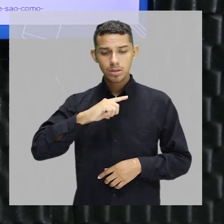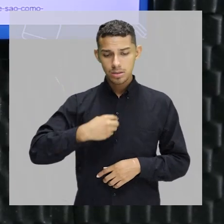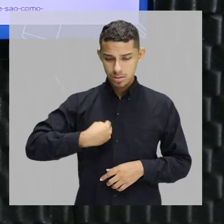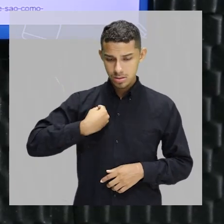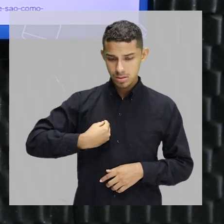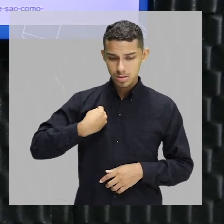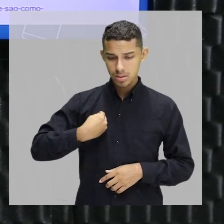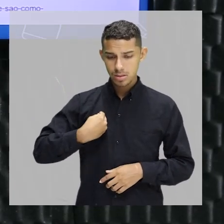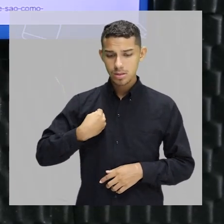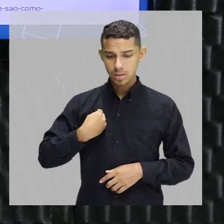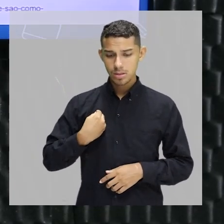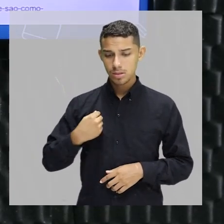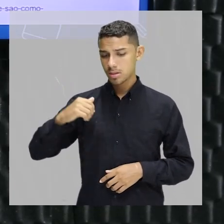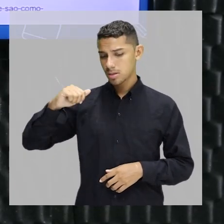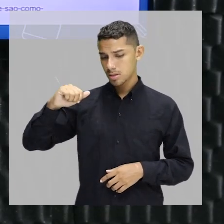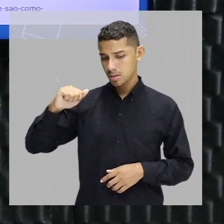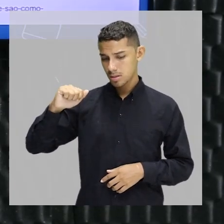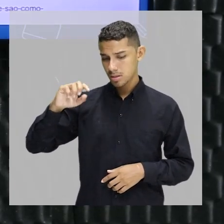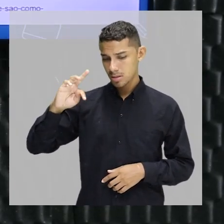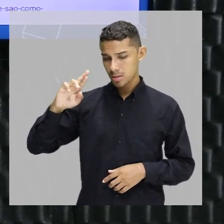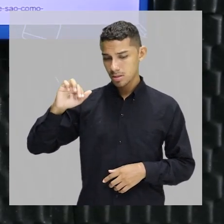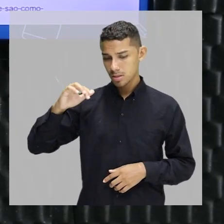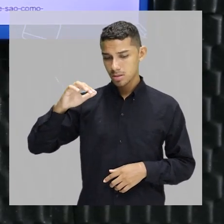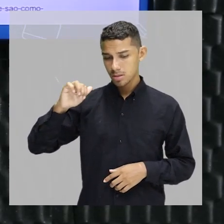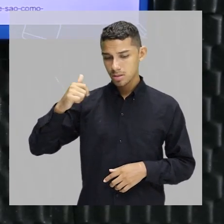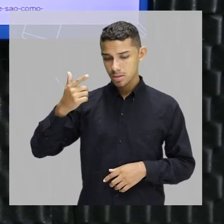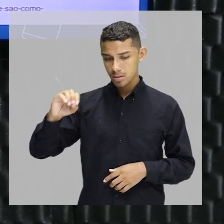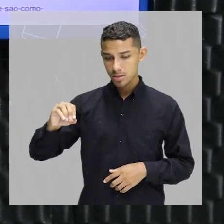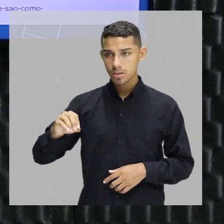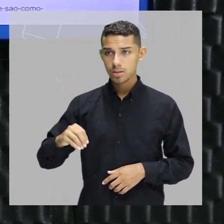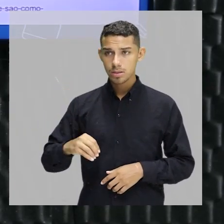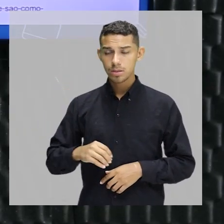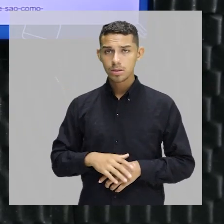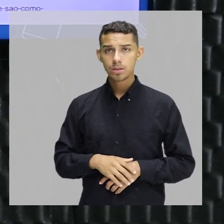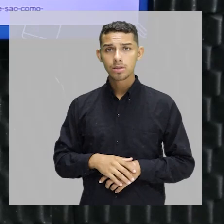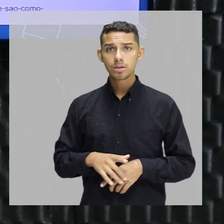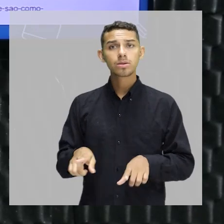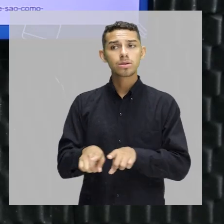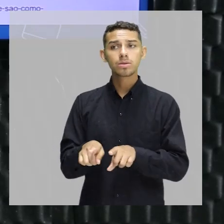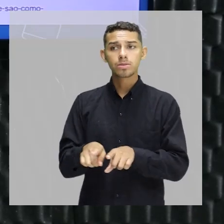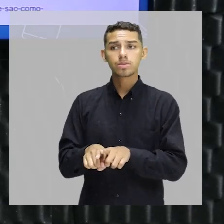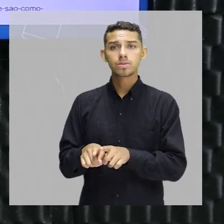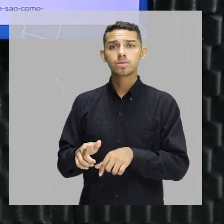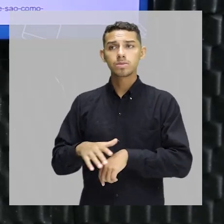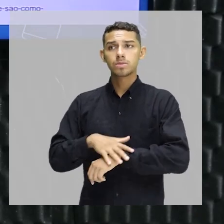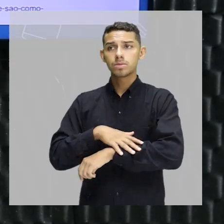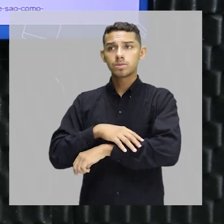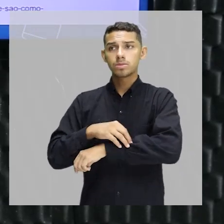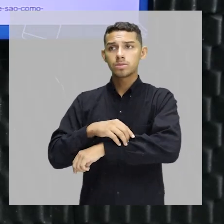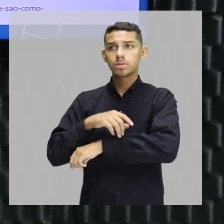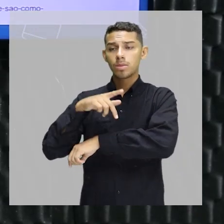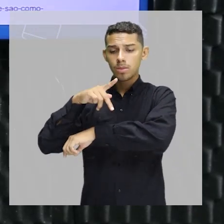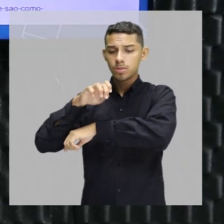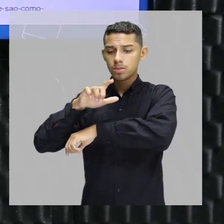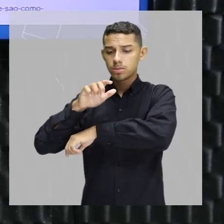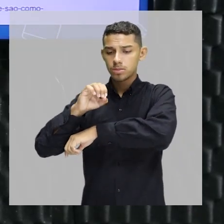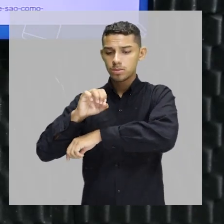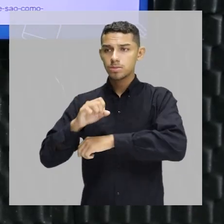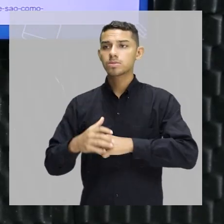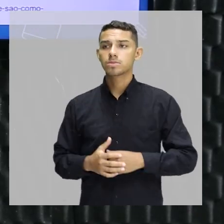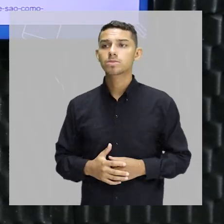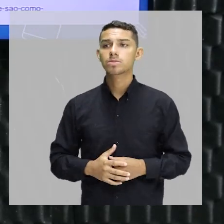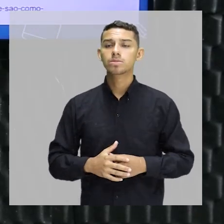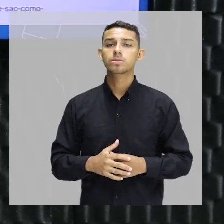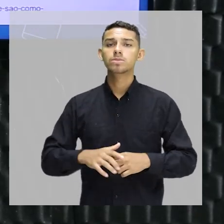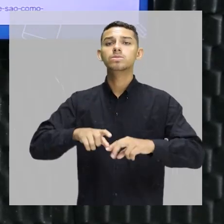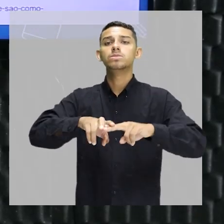uma atração, certo? Dos pelos, né, dos pelos do braço, por exemplo, com aquelas telas. Então, por